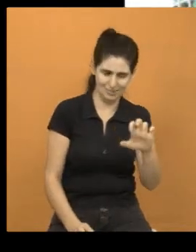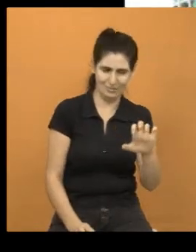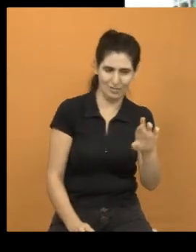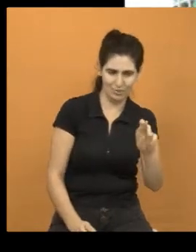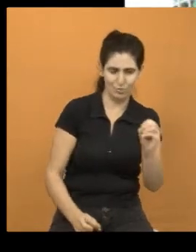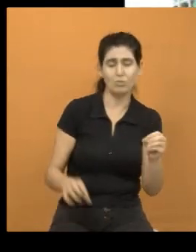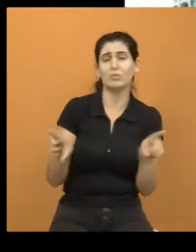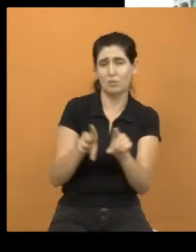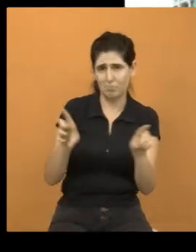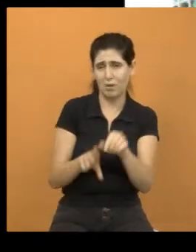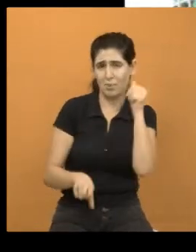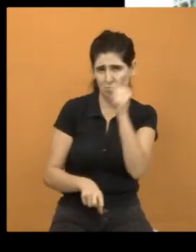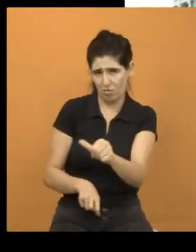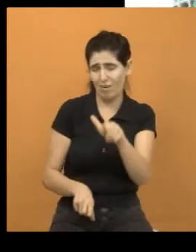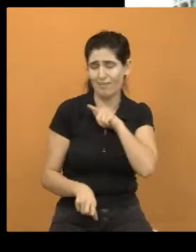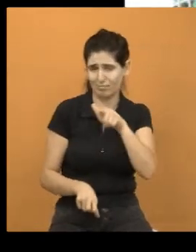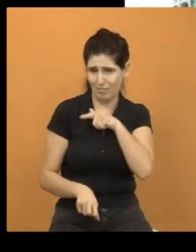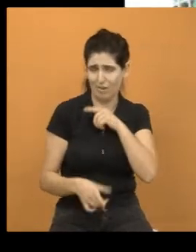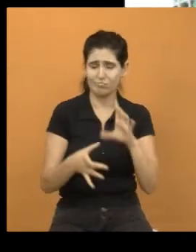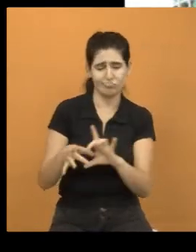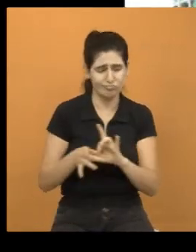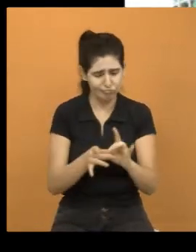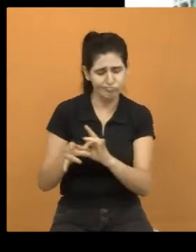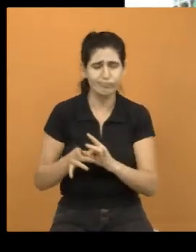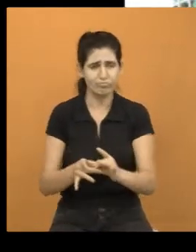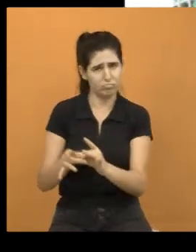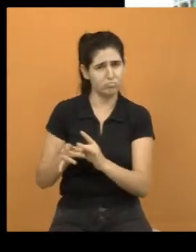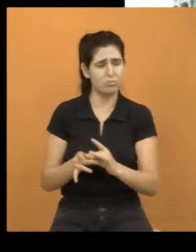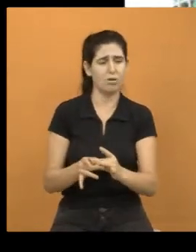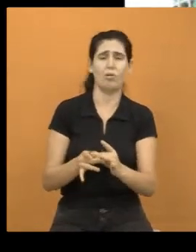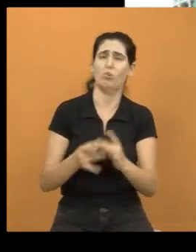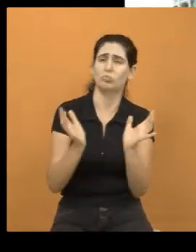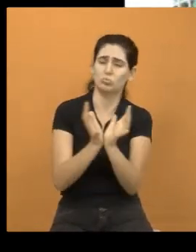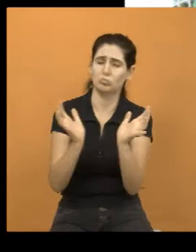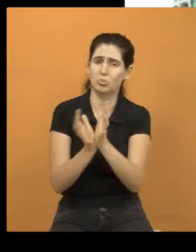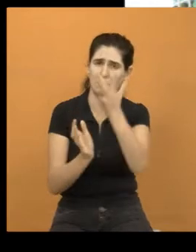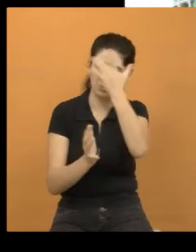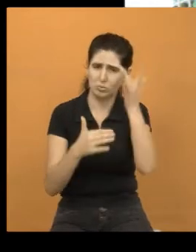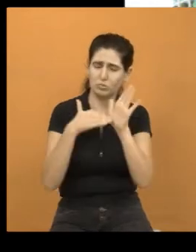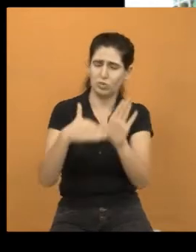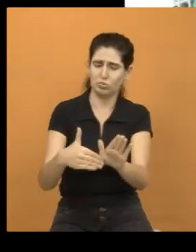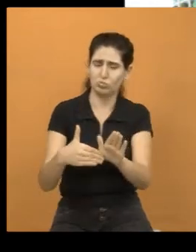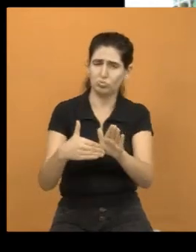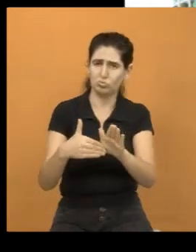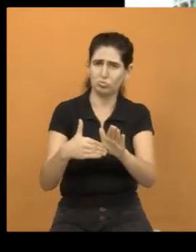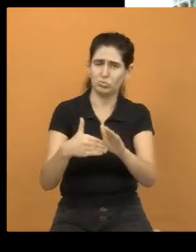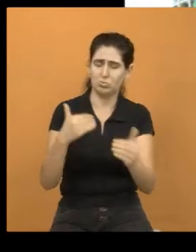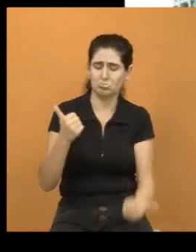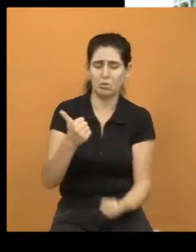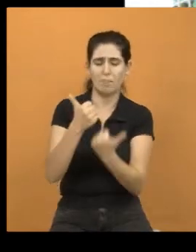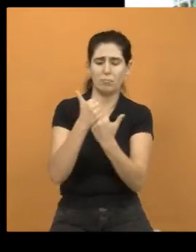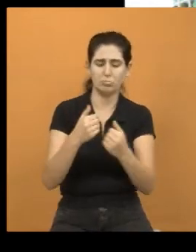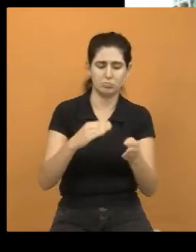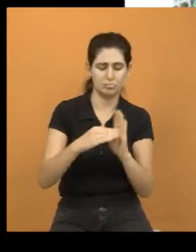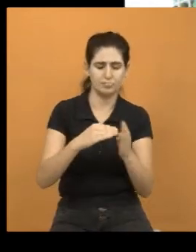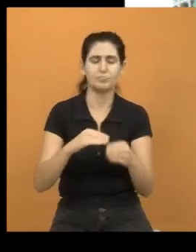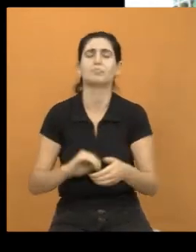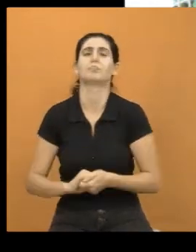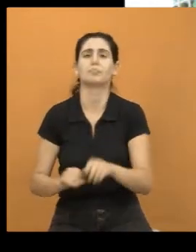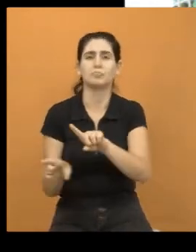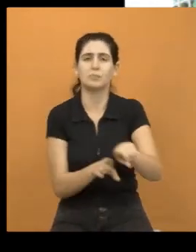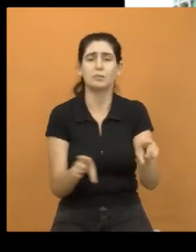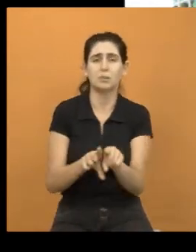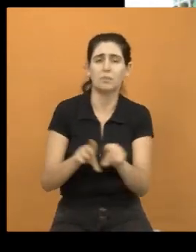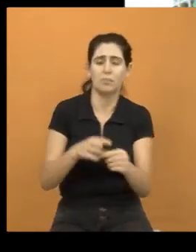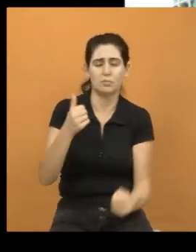aí, mas tem mulherada também, que faz parte da Associação dos Moradores lá. E apoiando também a eleição, lá nós tivemos o